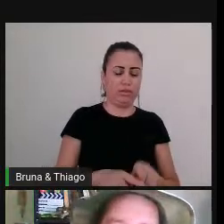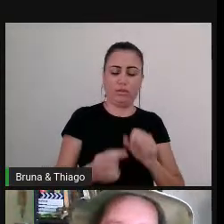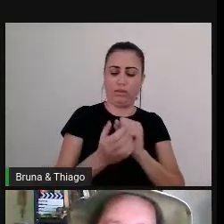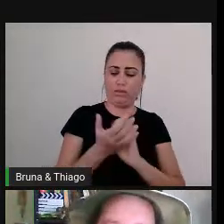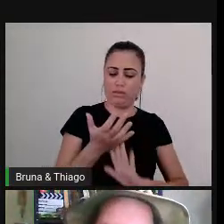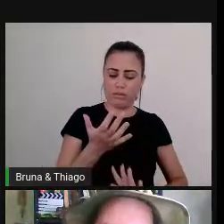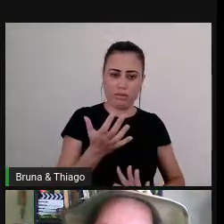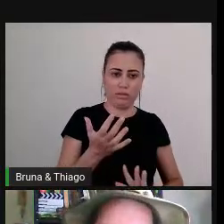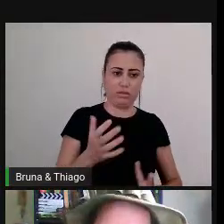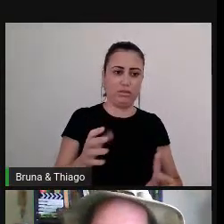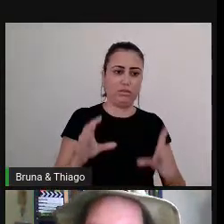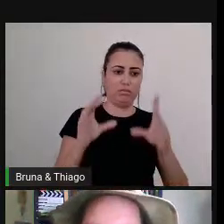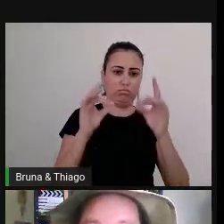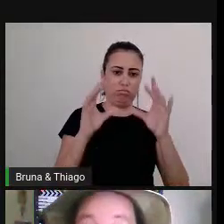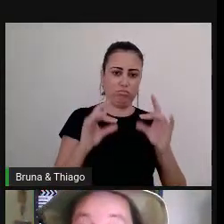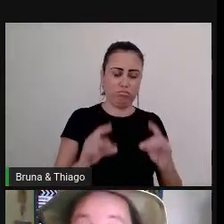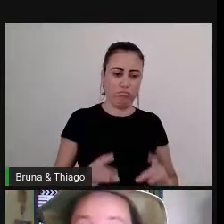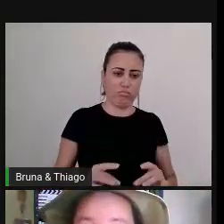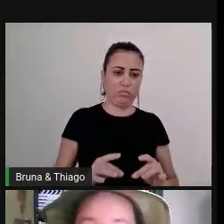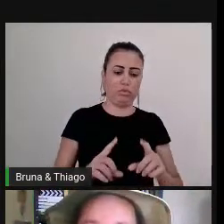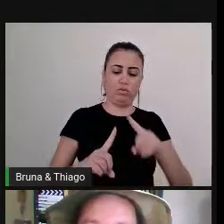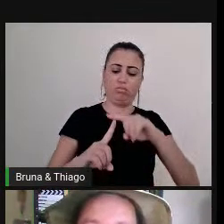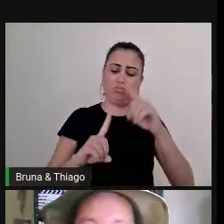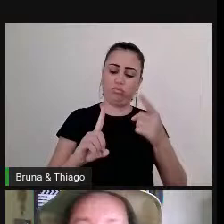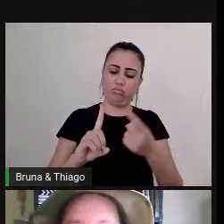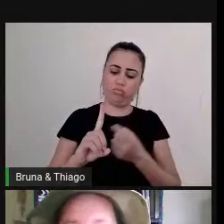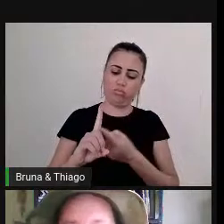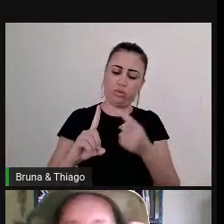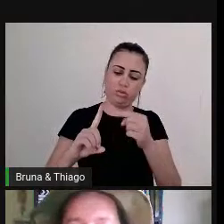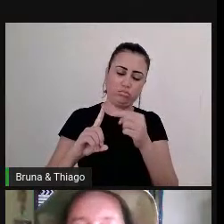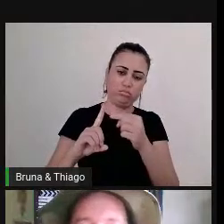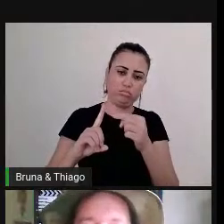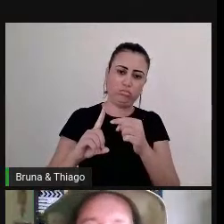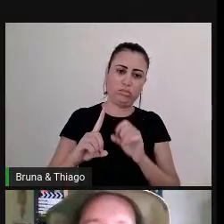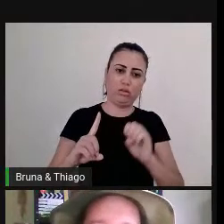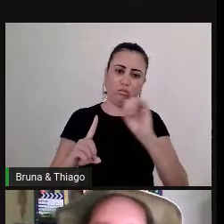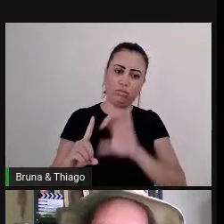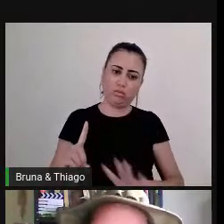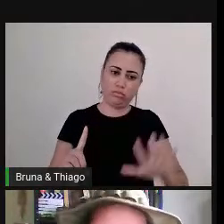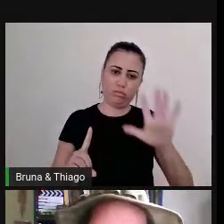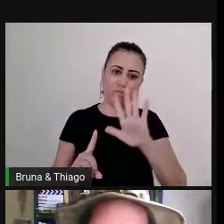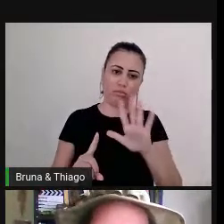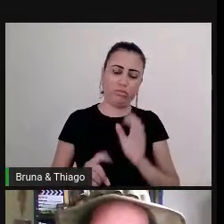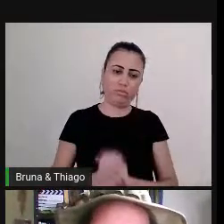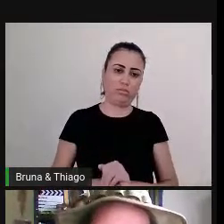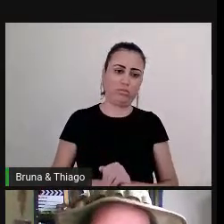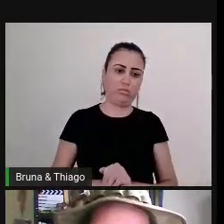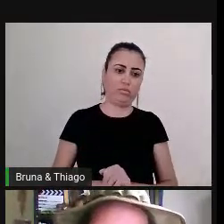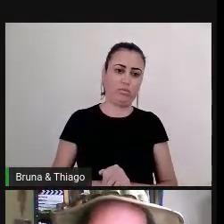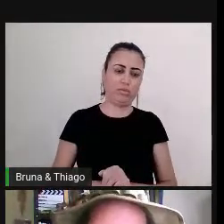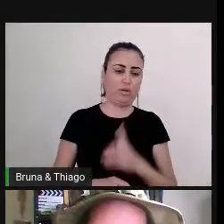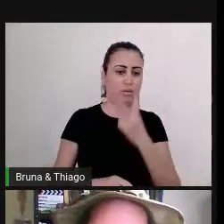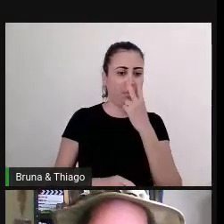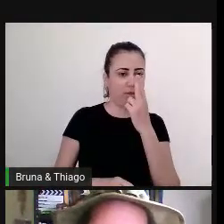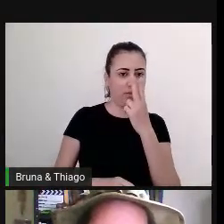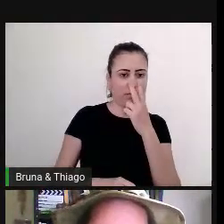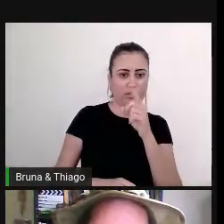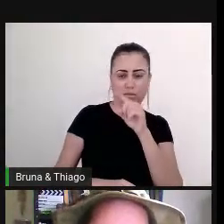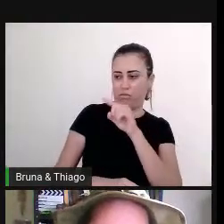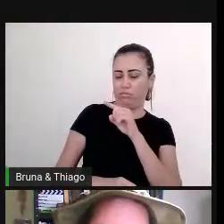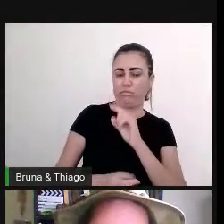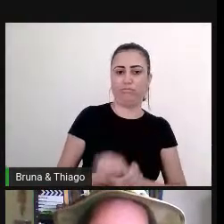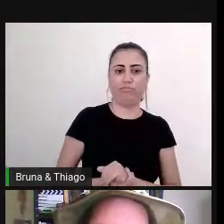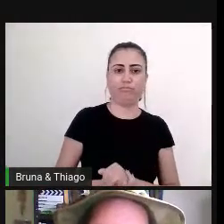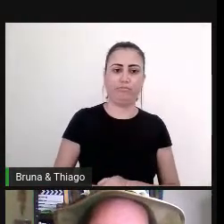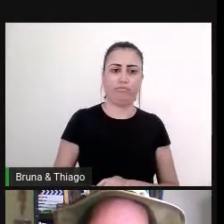ventral de uma Lactrodectus. Se você viu isso, e a ooteca dela lembra muito uma mamona. Tá? A bolsa de ovos dela, que é a